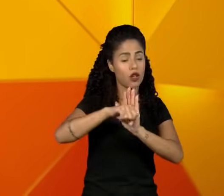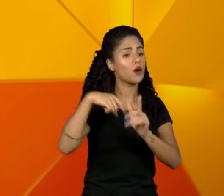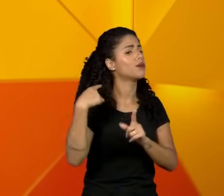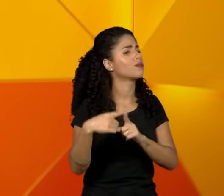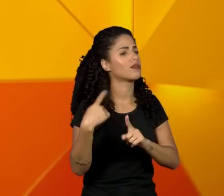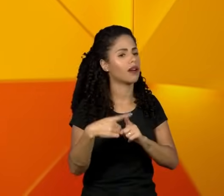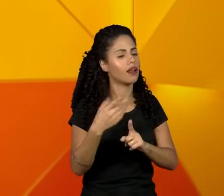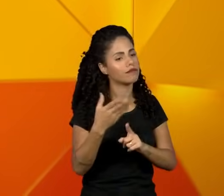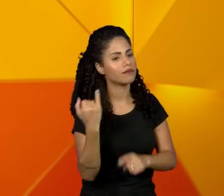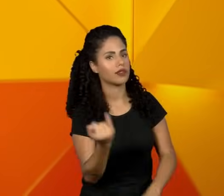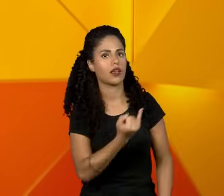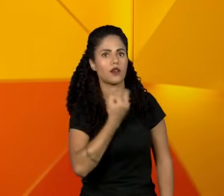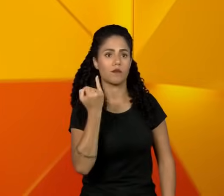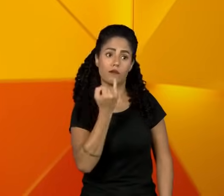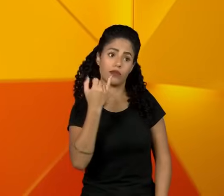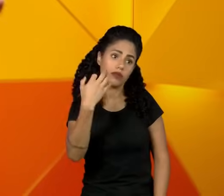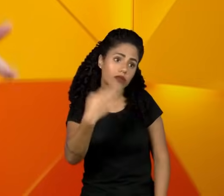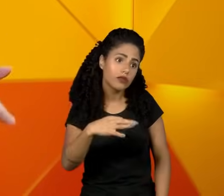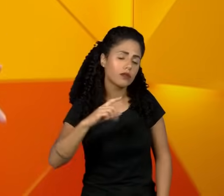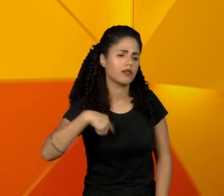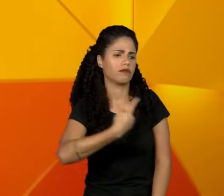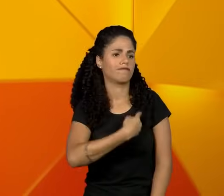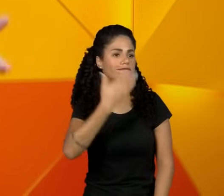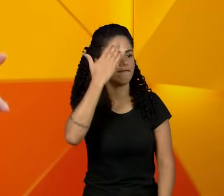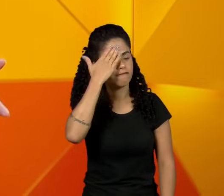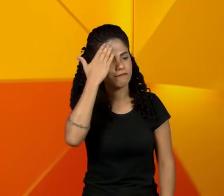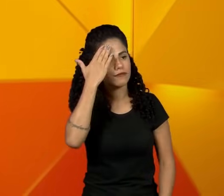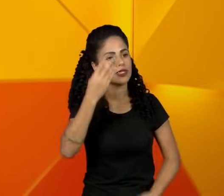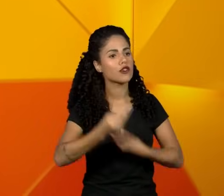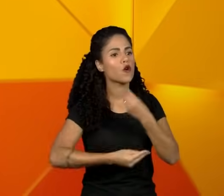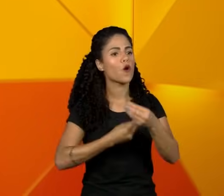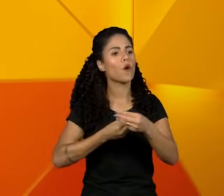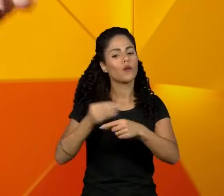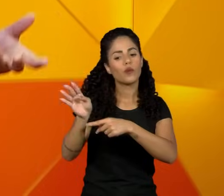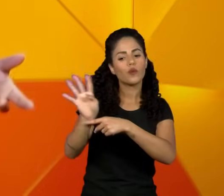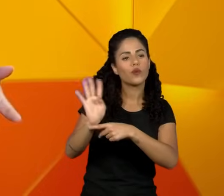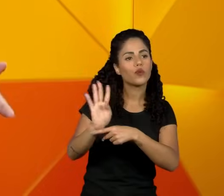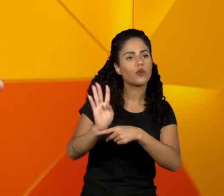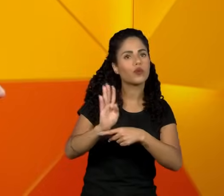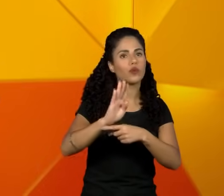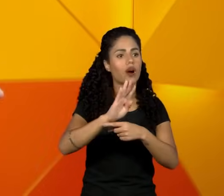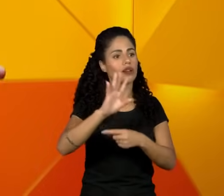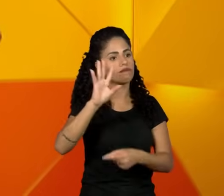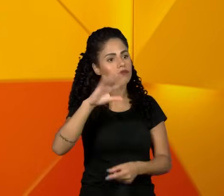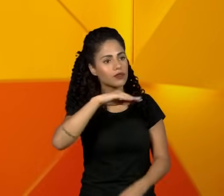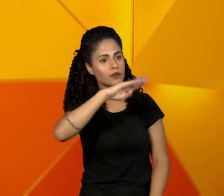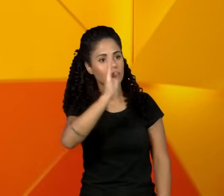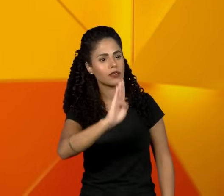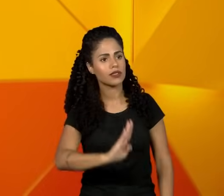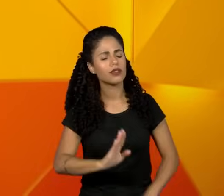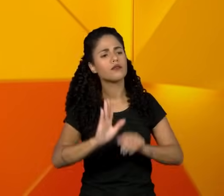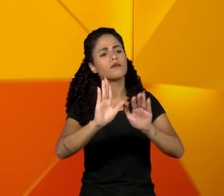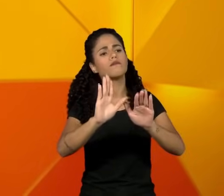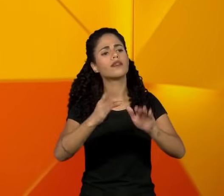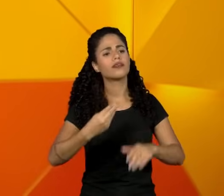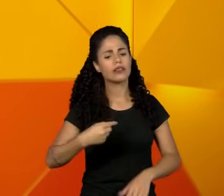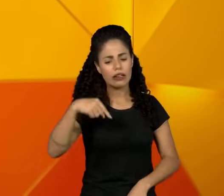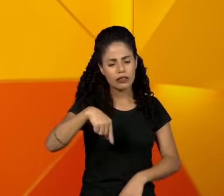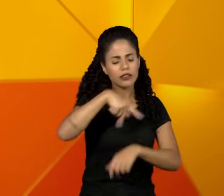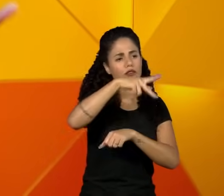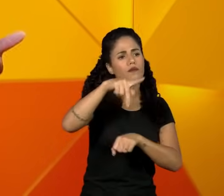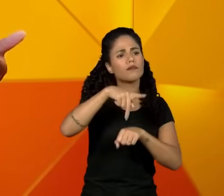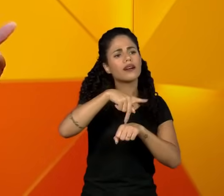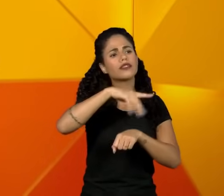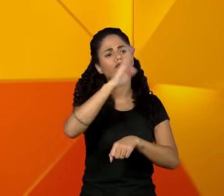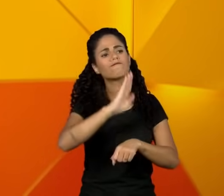são imprescindíveis para que a gente coloque o cinema nacional nas telas rodando. Mas a gente vive num país em que